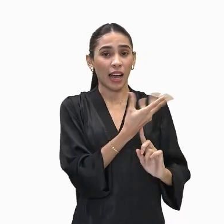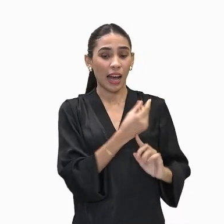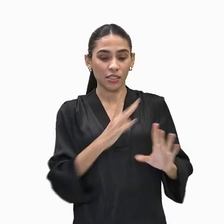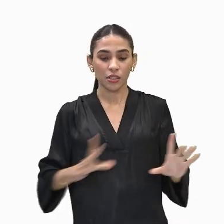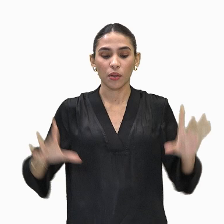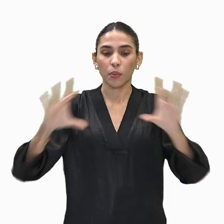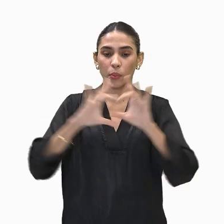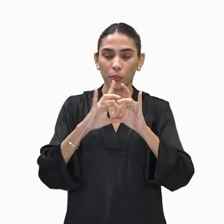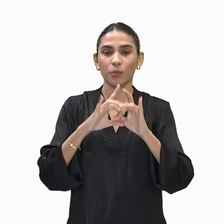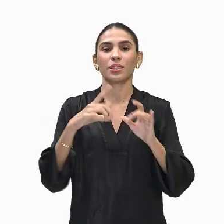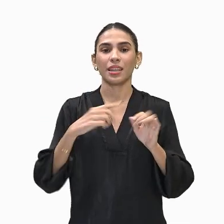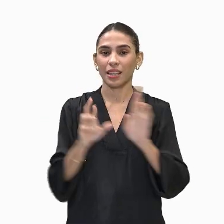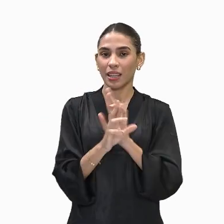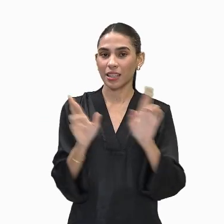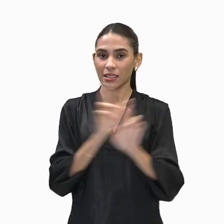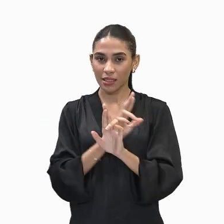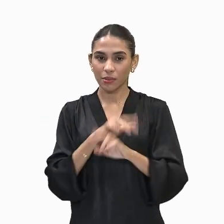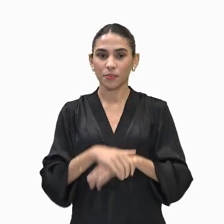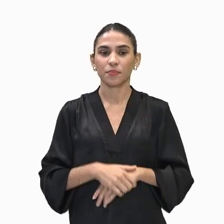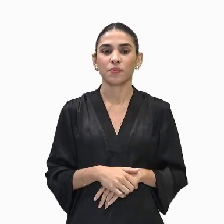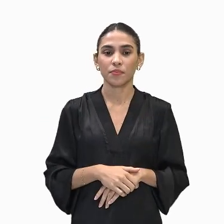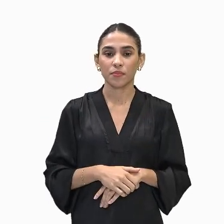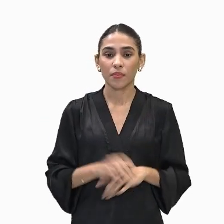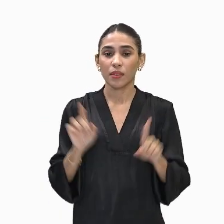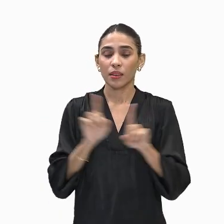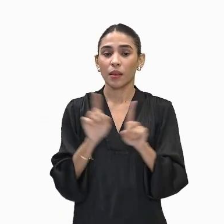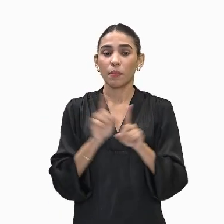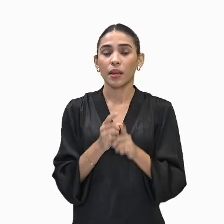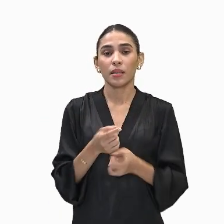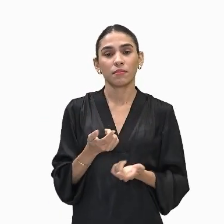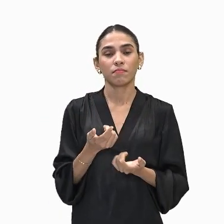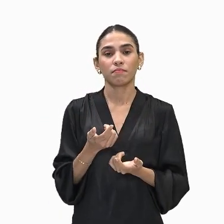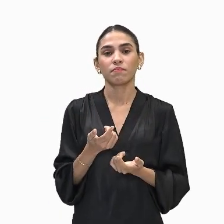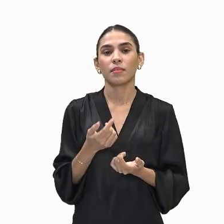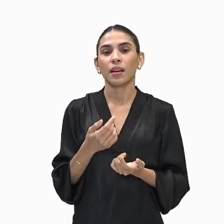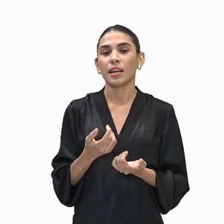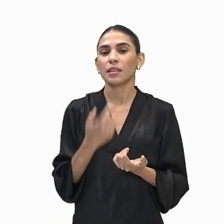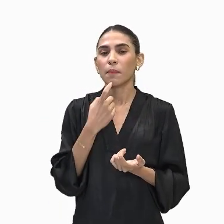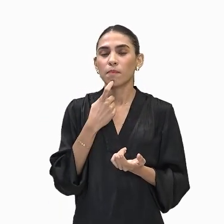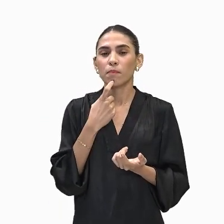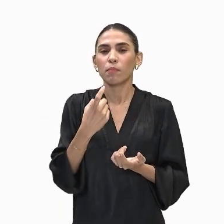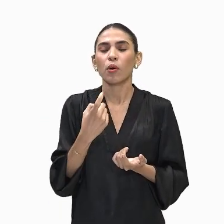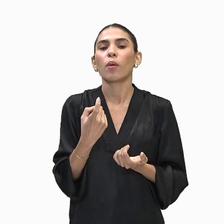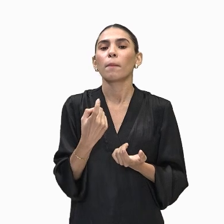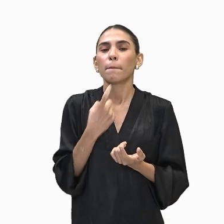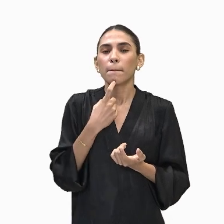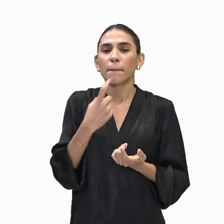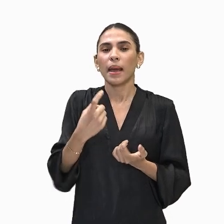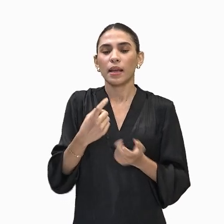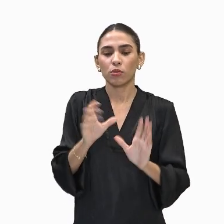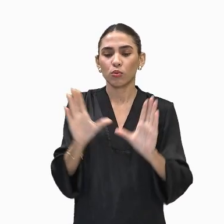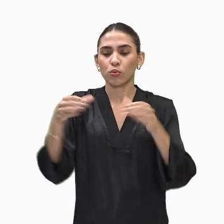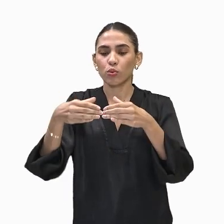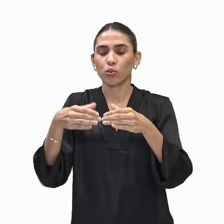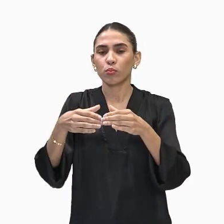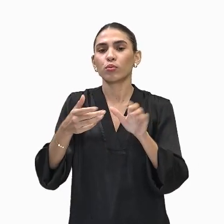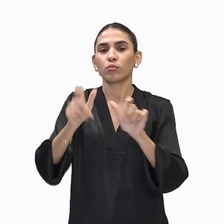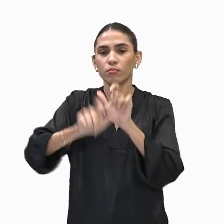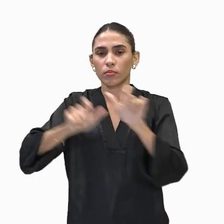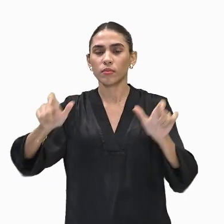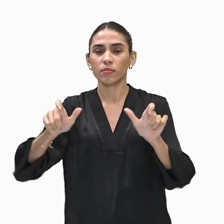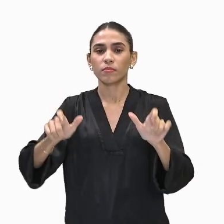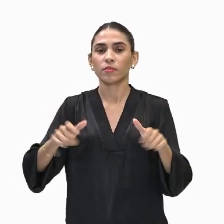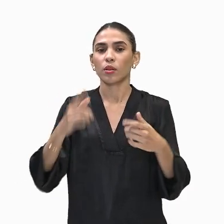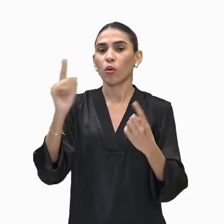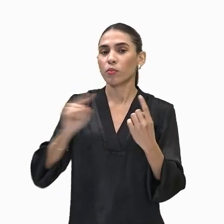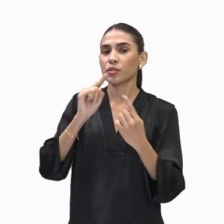ali se relacionando. A aproximação com a cultura popular. Eles tentam se aproximar para